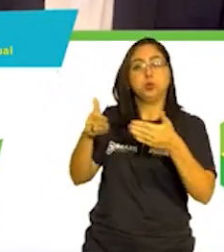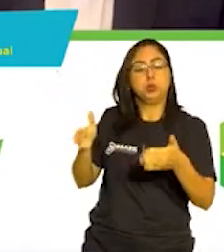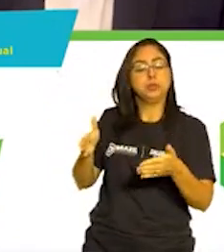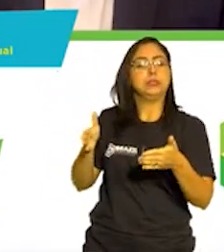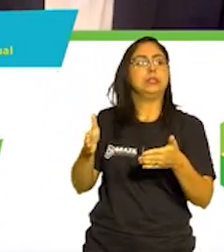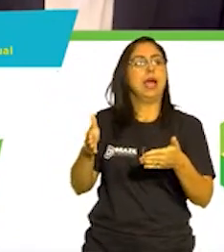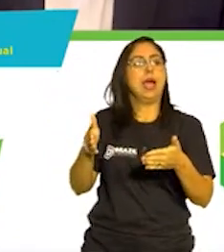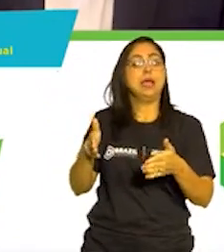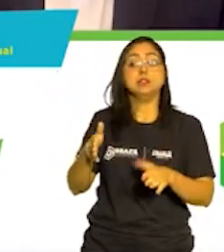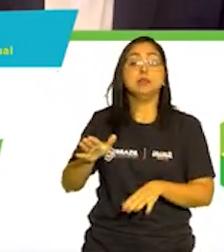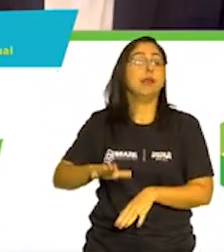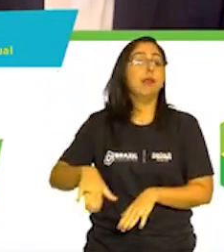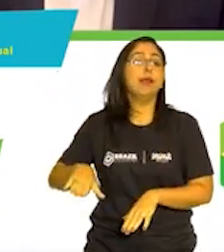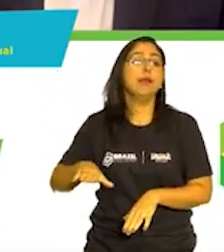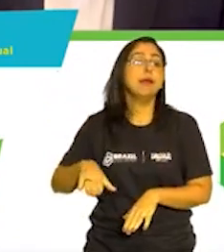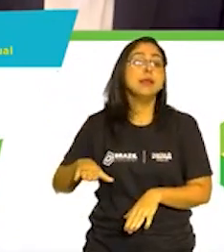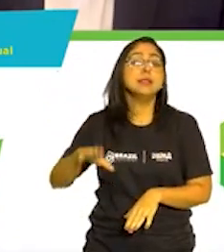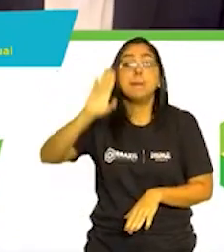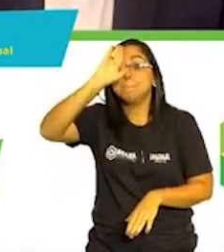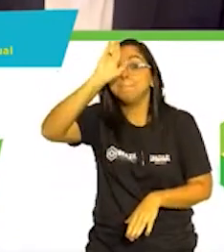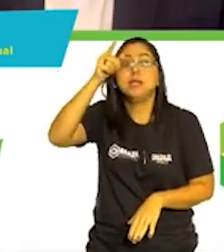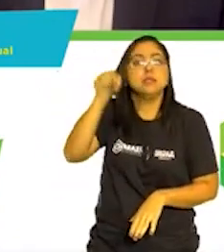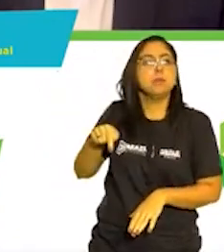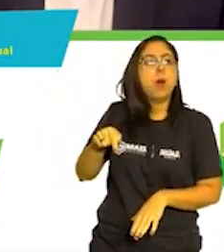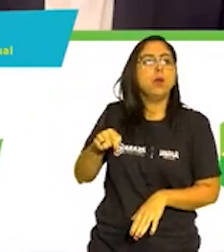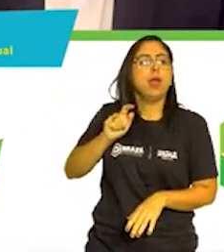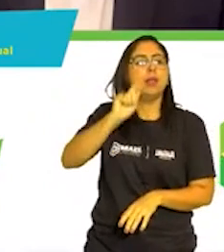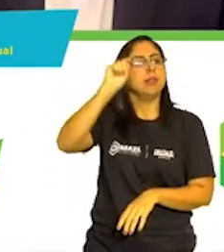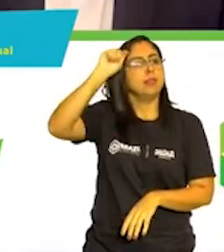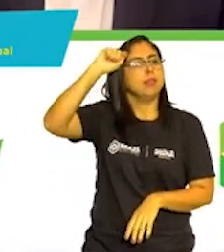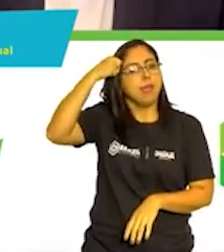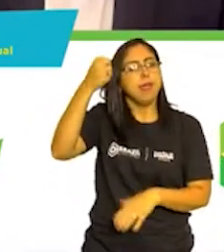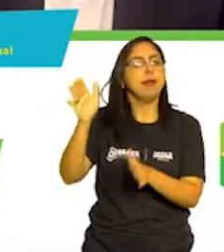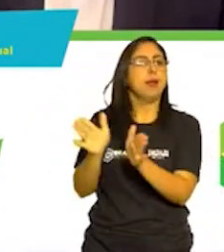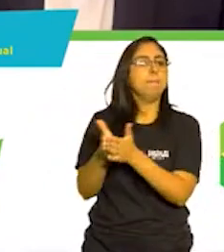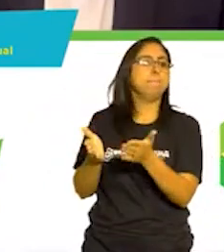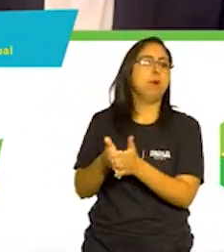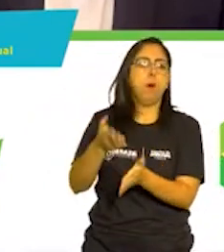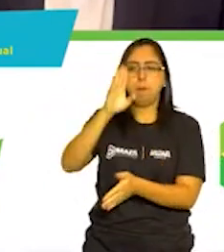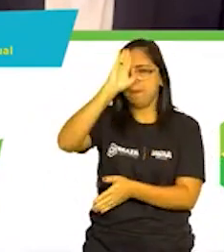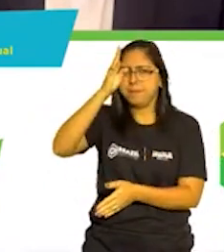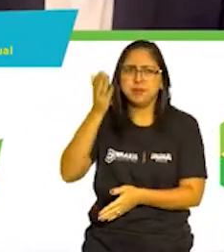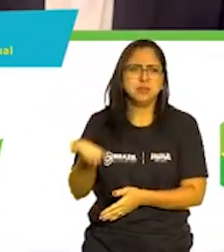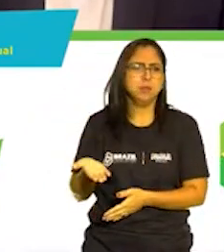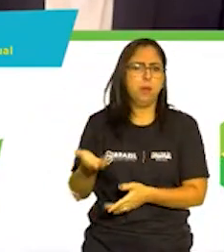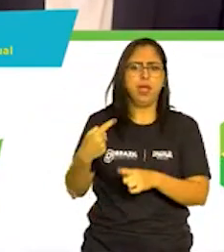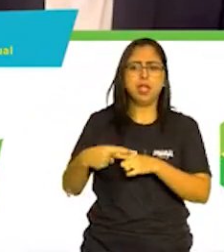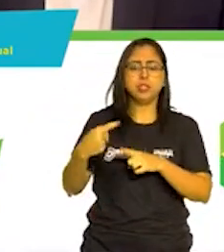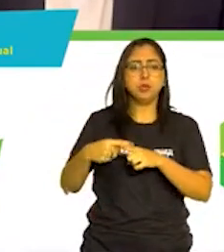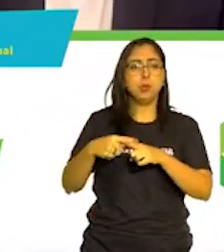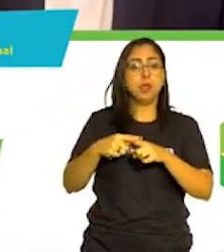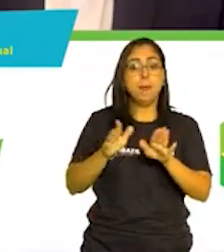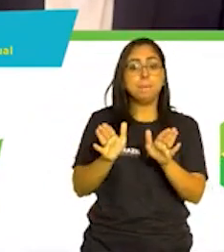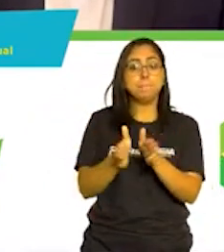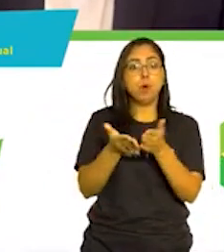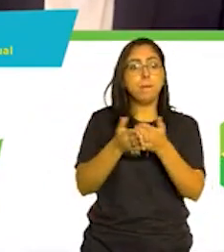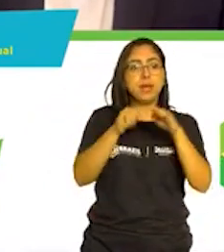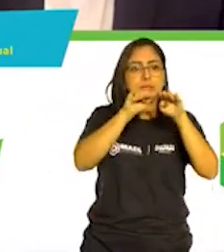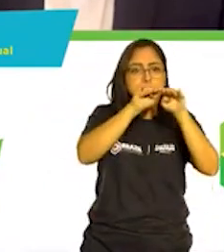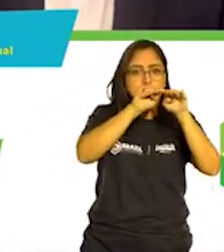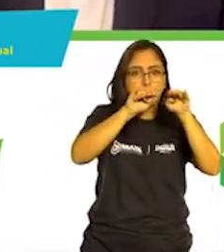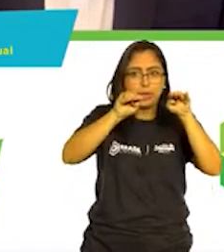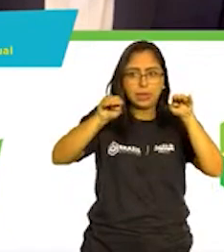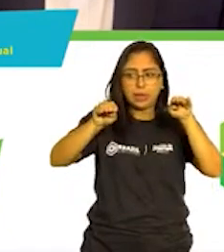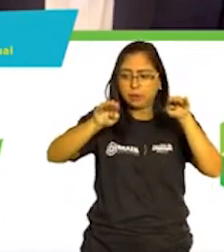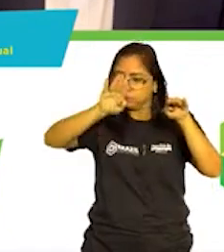Essencialmente, crianças negras, né? São as crianças negras e pobres que estão abaixo da linha da pobreza, que são as crianças